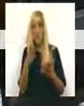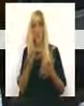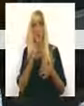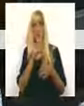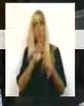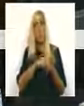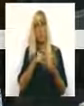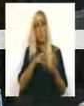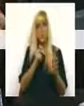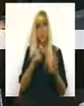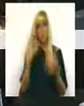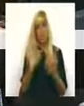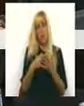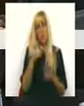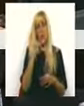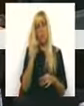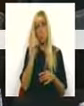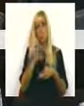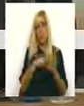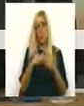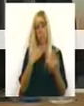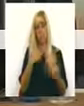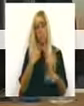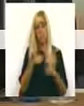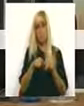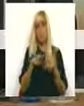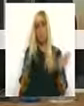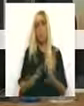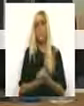até à data. Muito obrigado. Muito obrigado, Sr. Deputado. Sr. Presidente.